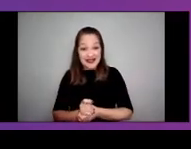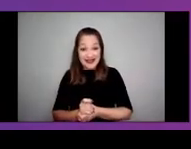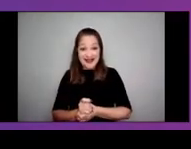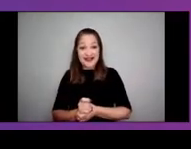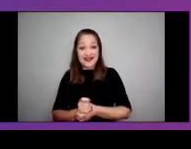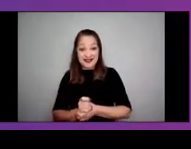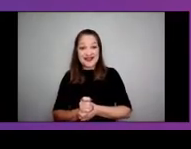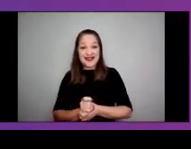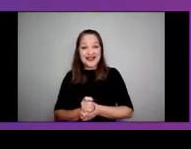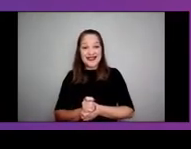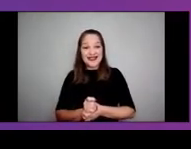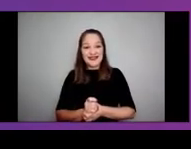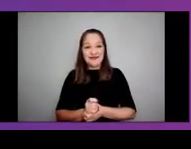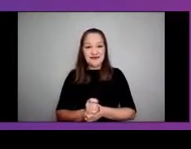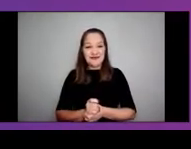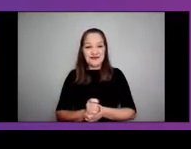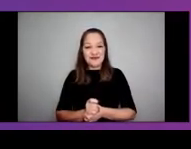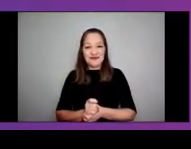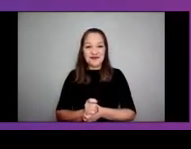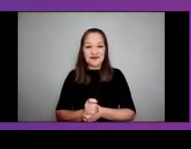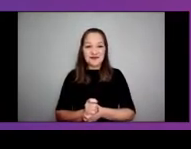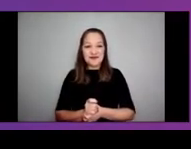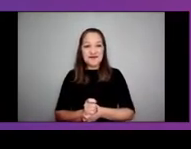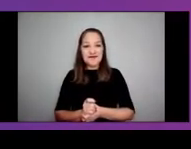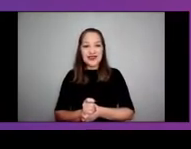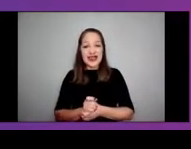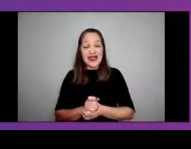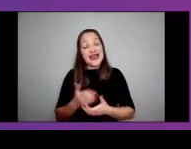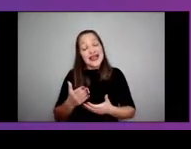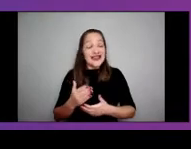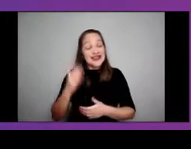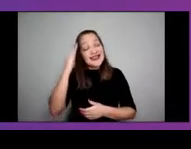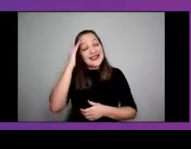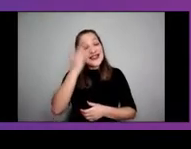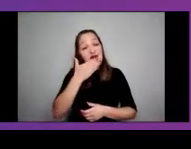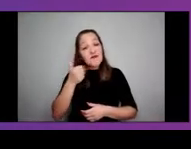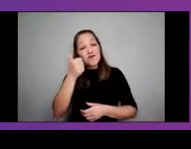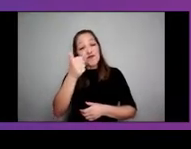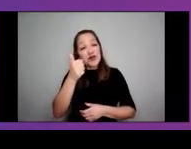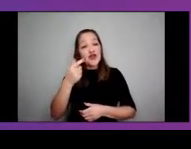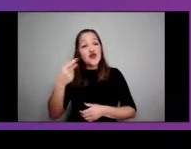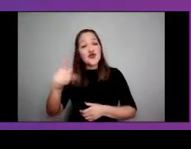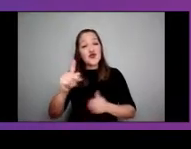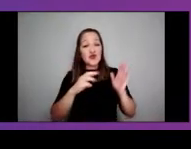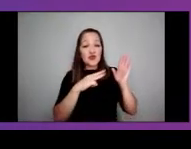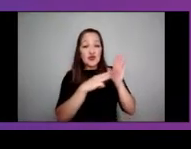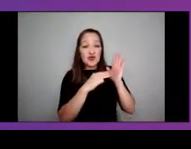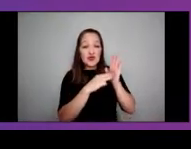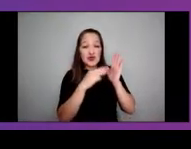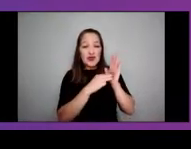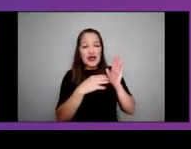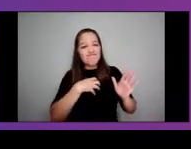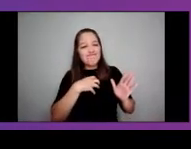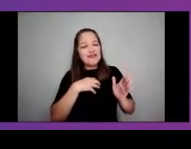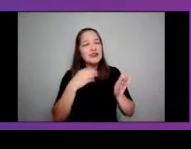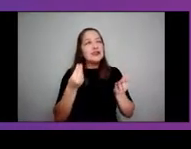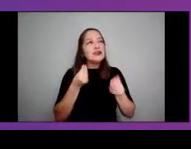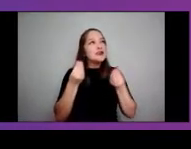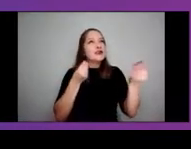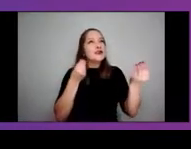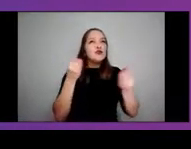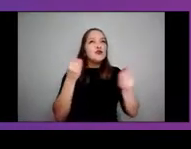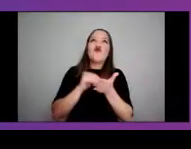aqui um pouco a conversa para a gente entender quer dizer aqui que metodologia Eu acho que eu sinto muita falta tudo dando